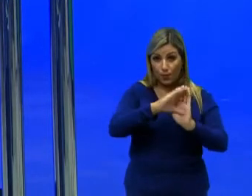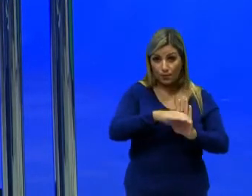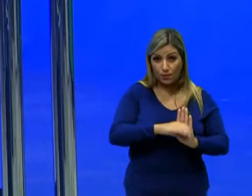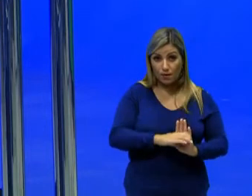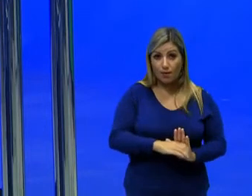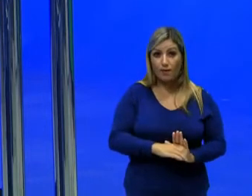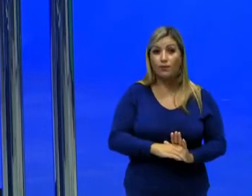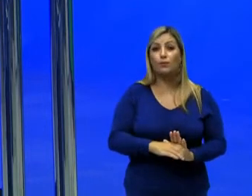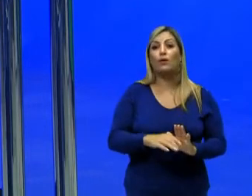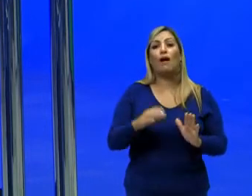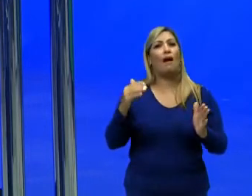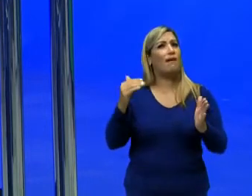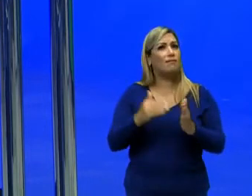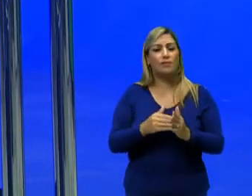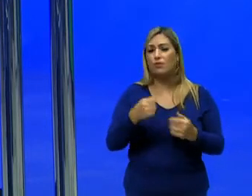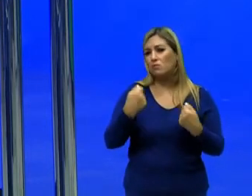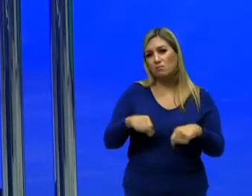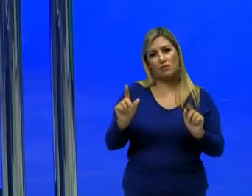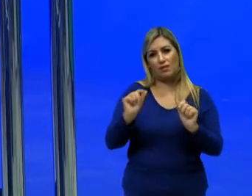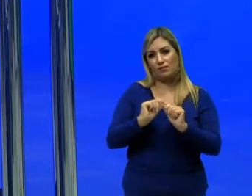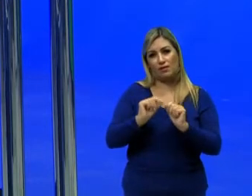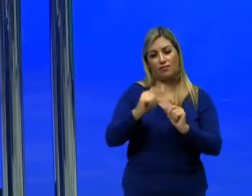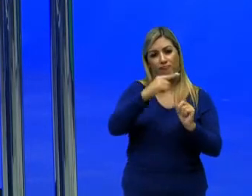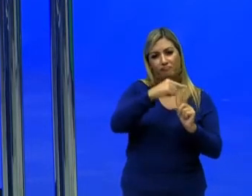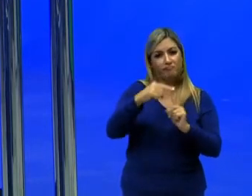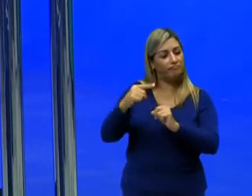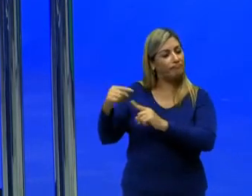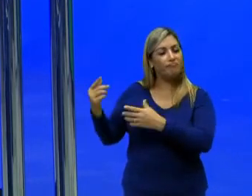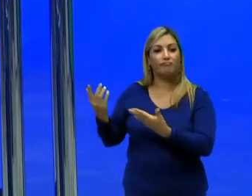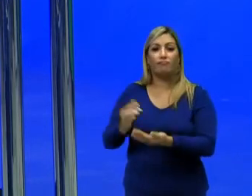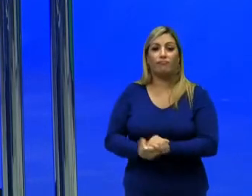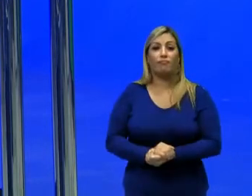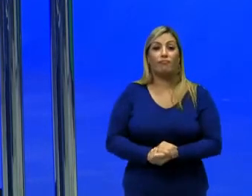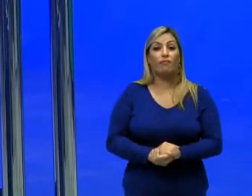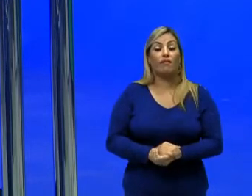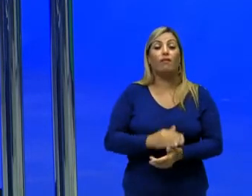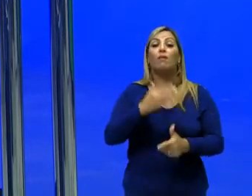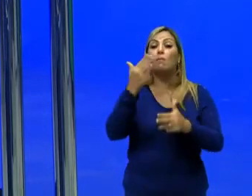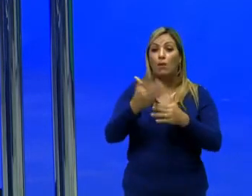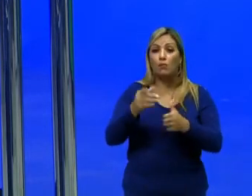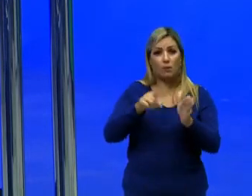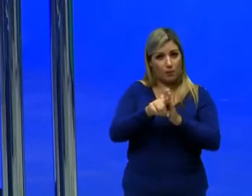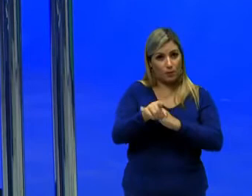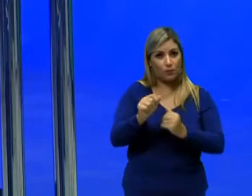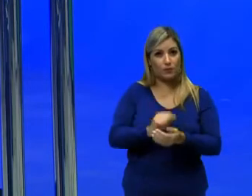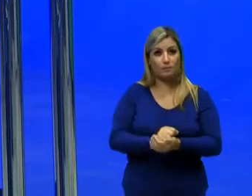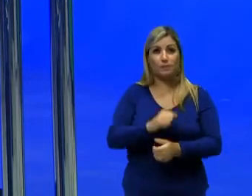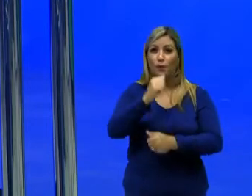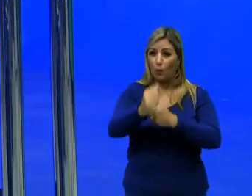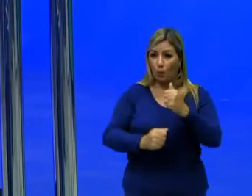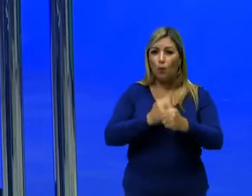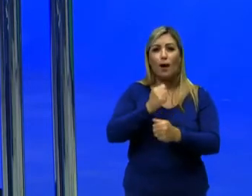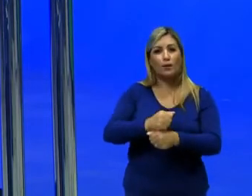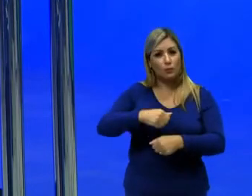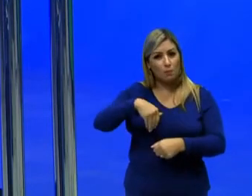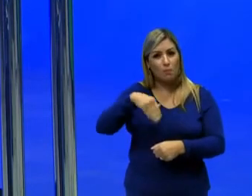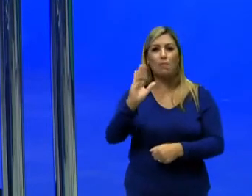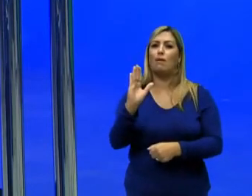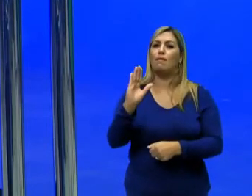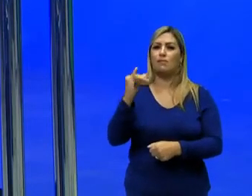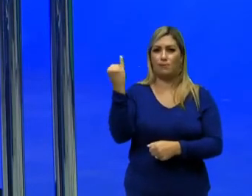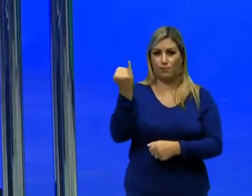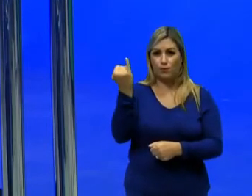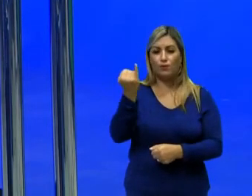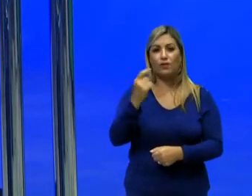até não precisar mais fazer esse tipo de cálculo beleza vamos para a próxima quis e o átomo mais abundante do